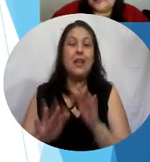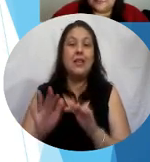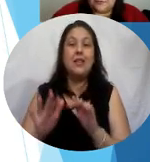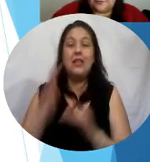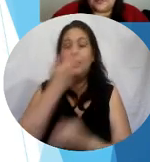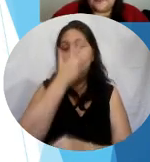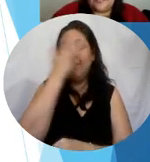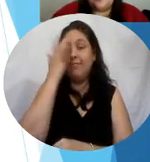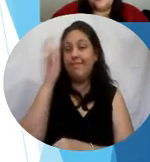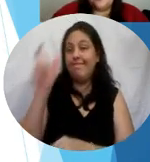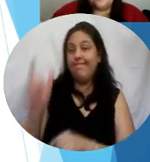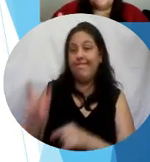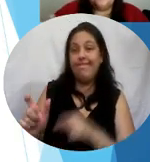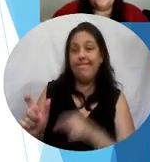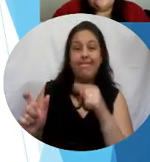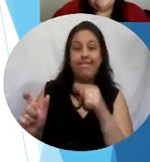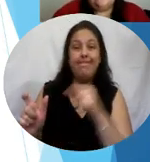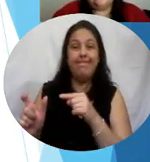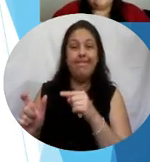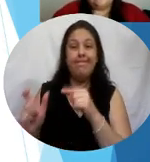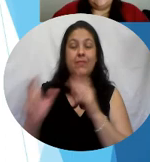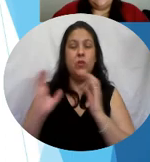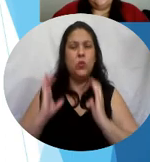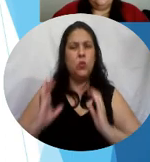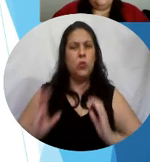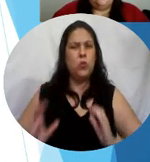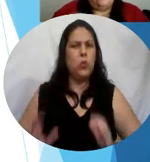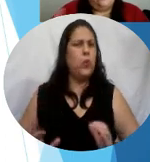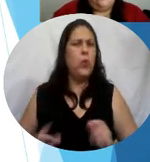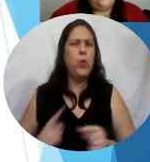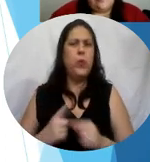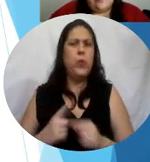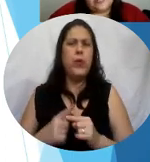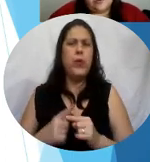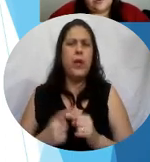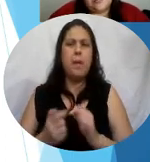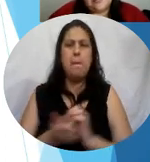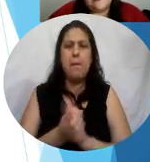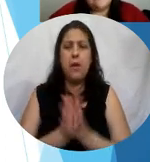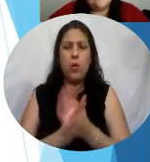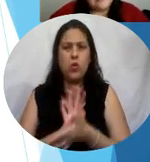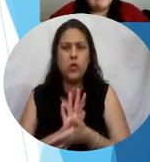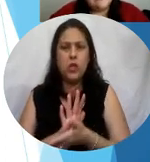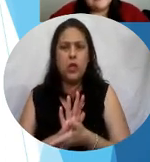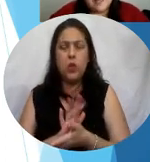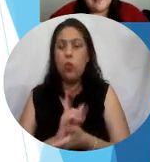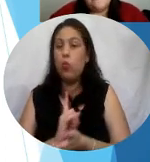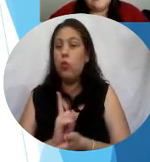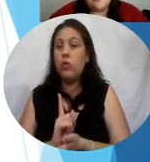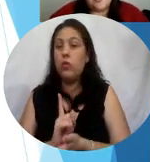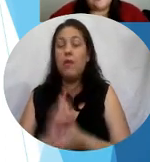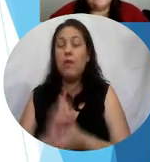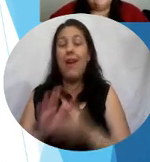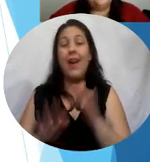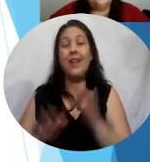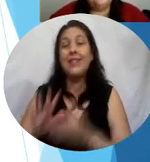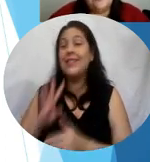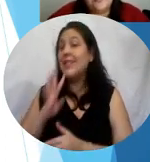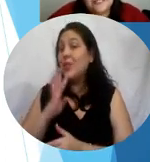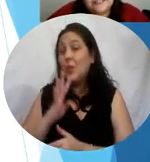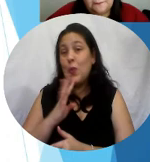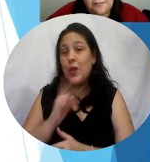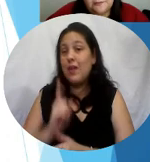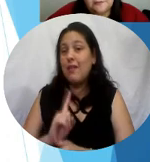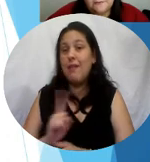tem determinado comportamento, não por preconceito ou por outra coisa, mas porque ela não sabe. Ainda